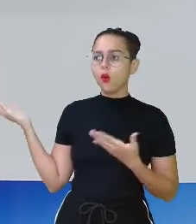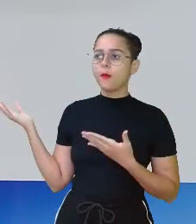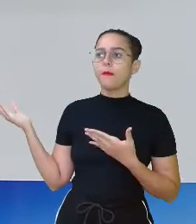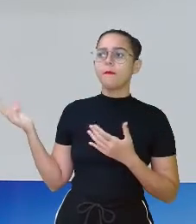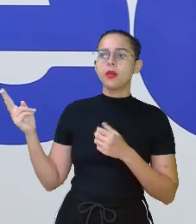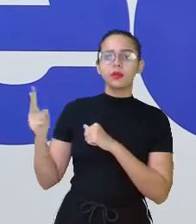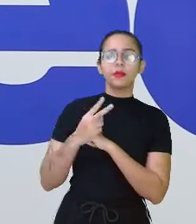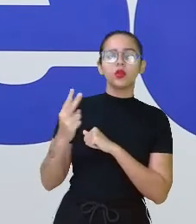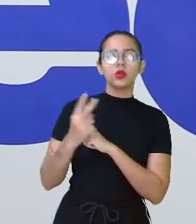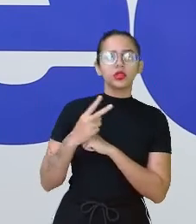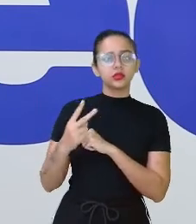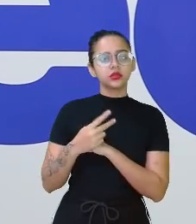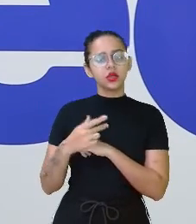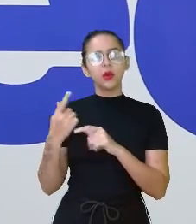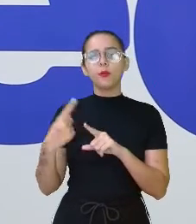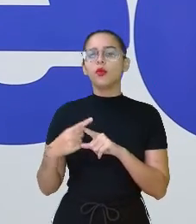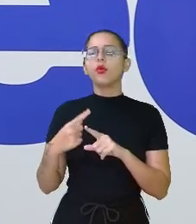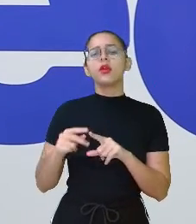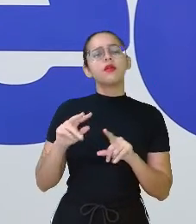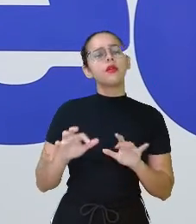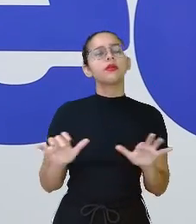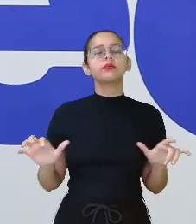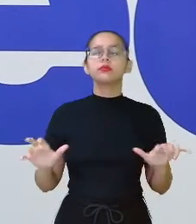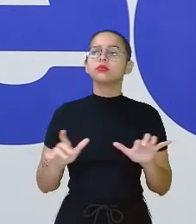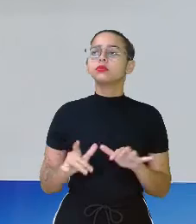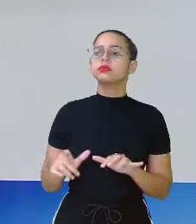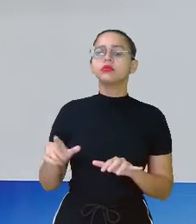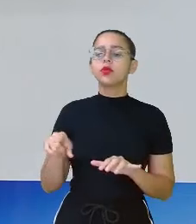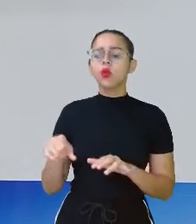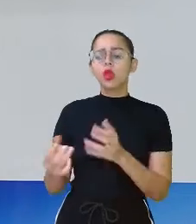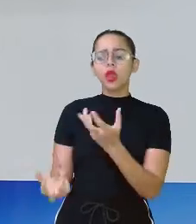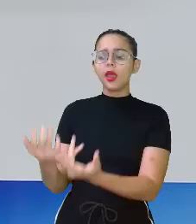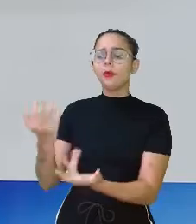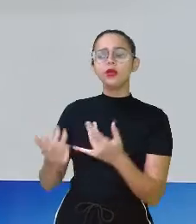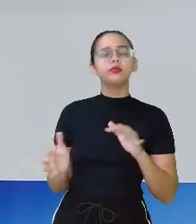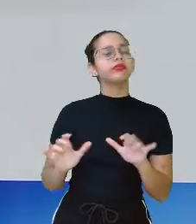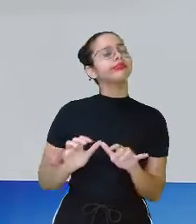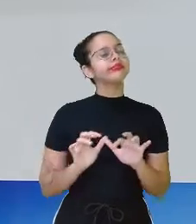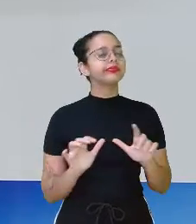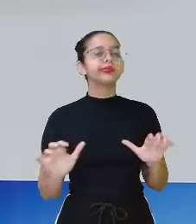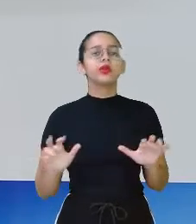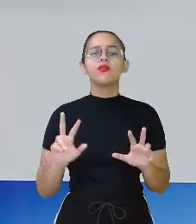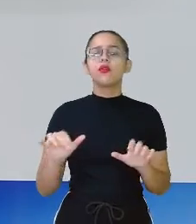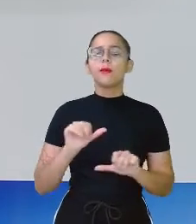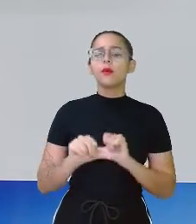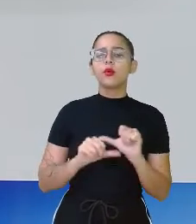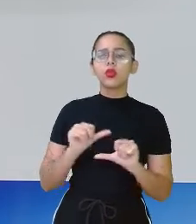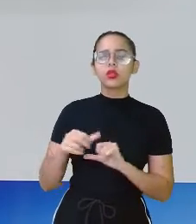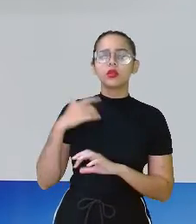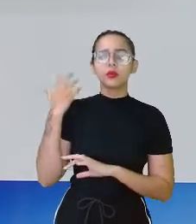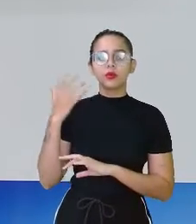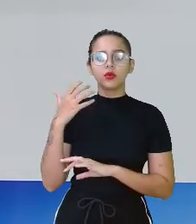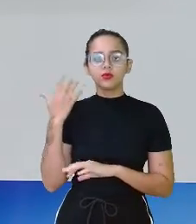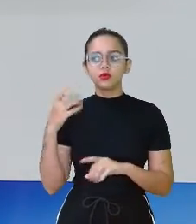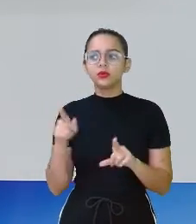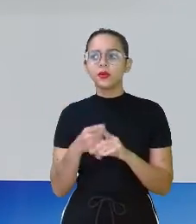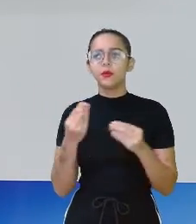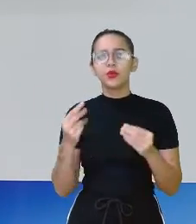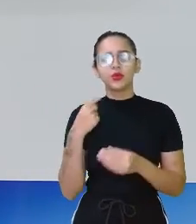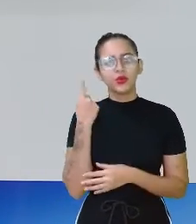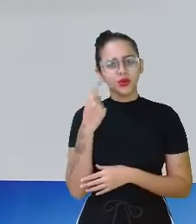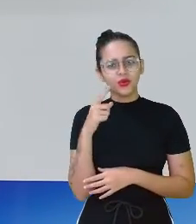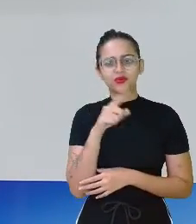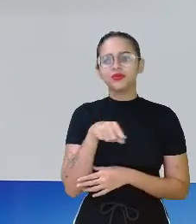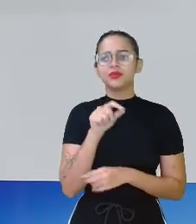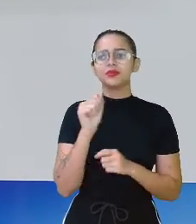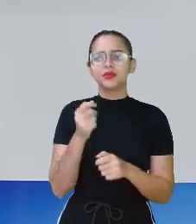de proteção. de proteção. Porque ele vai tocando, o piano vai queimando. Quando vai queimando as cordas, a tecla vai mudando a musicalidade. É muito louco.